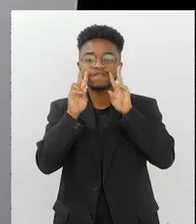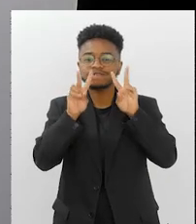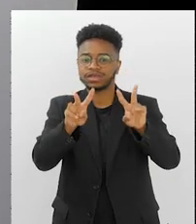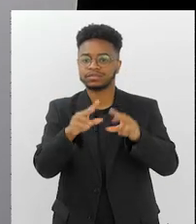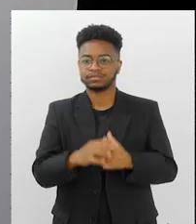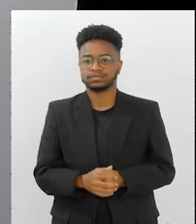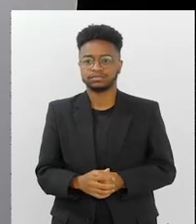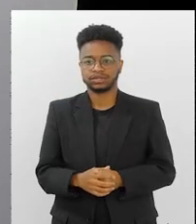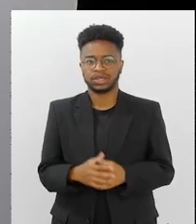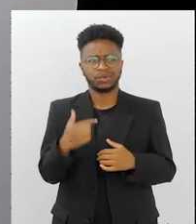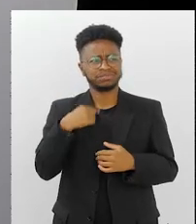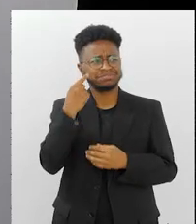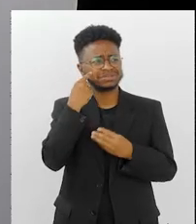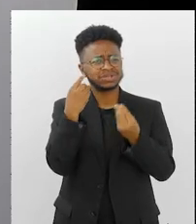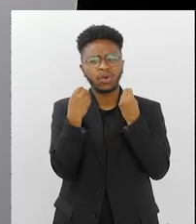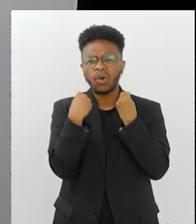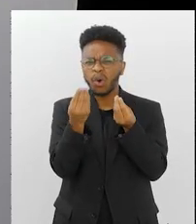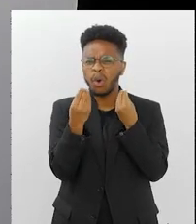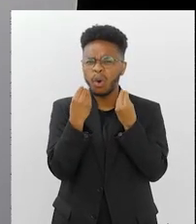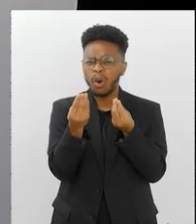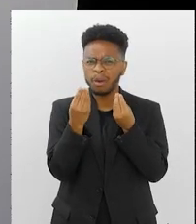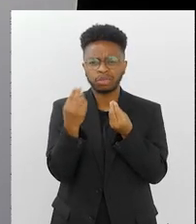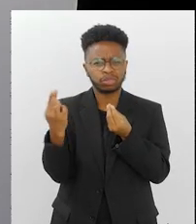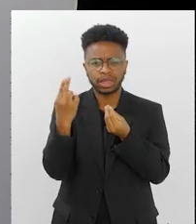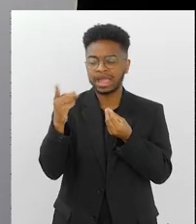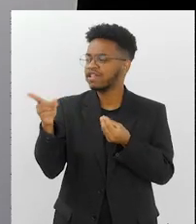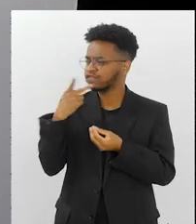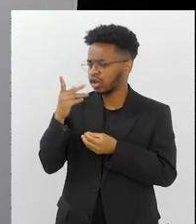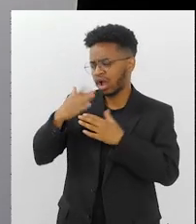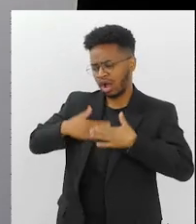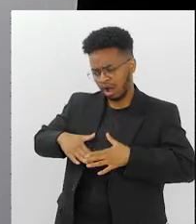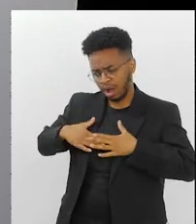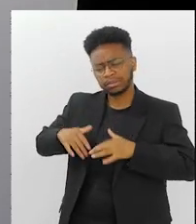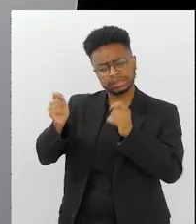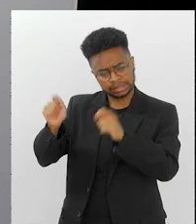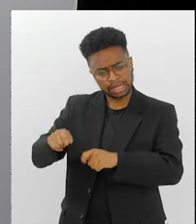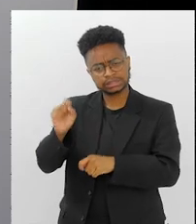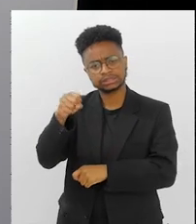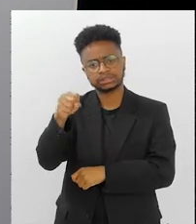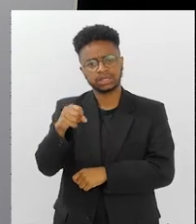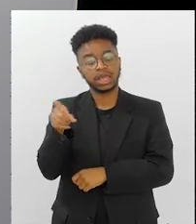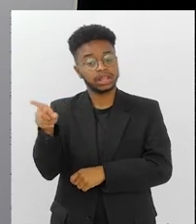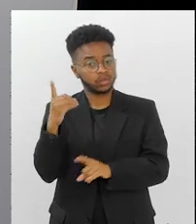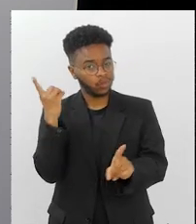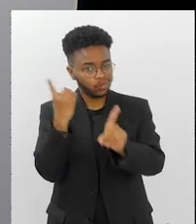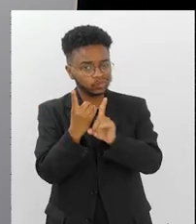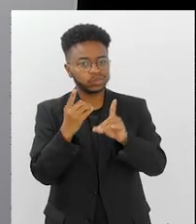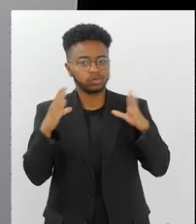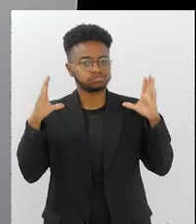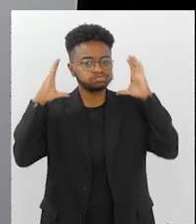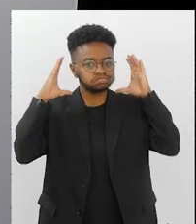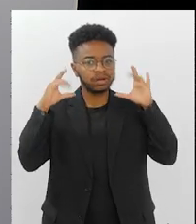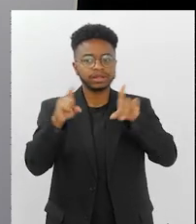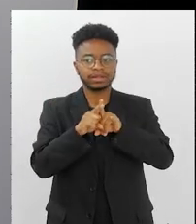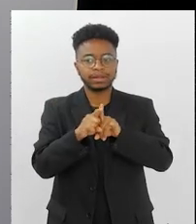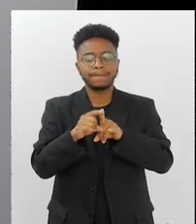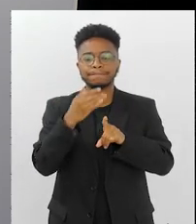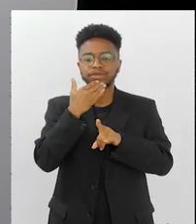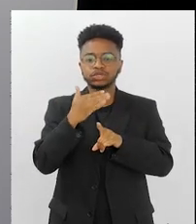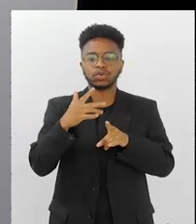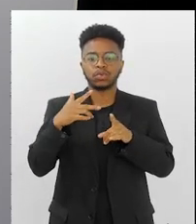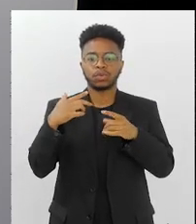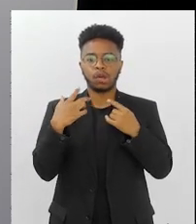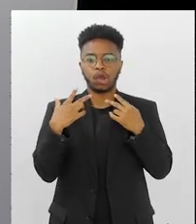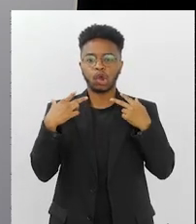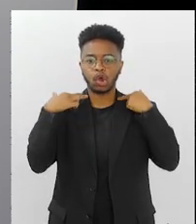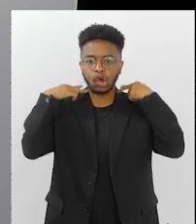né e eu P falei Mauro não é possível não calma e eu perturbando Mauro ele achou o globo E aí mandou cortar e